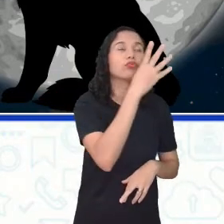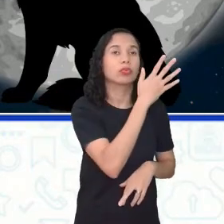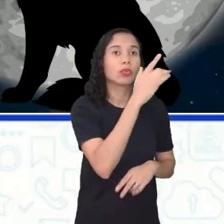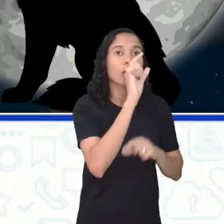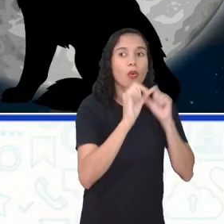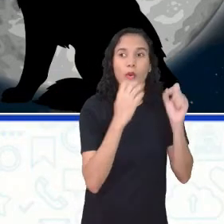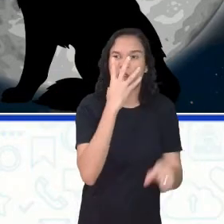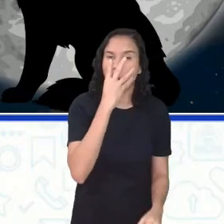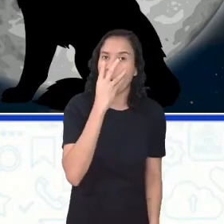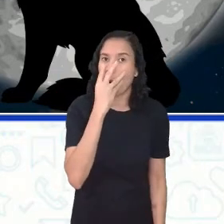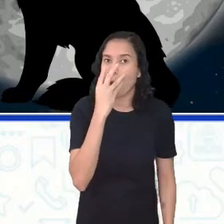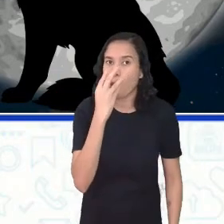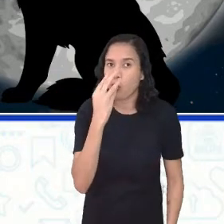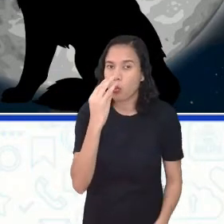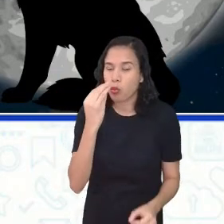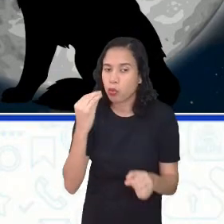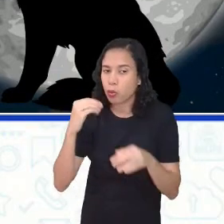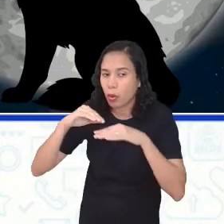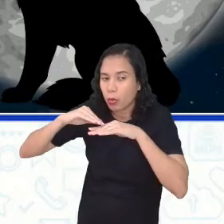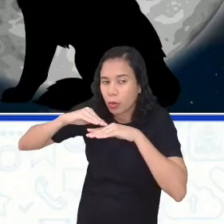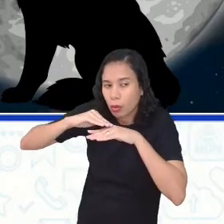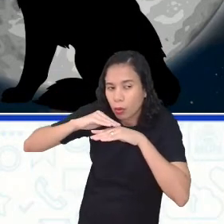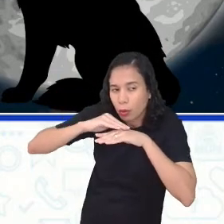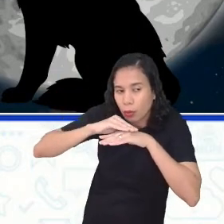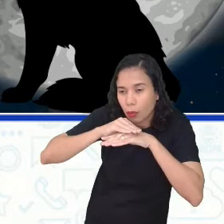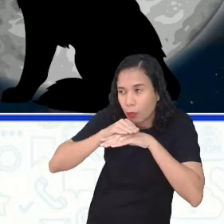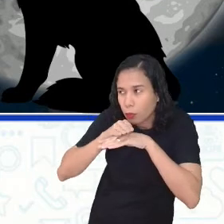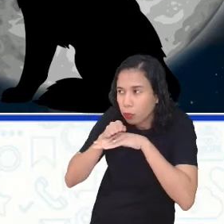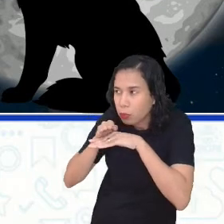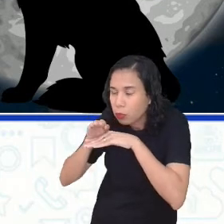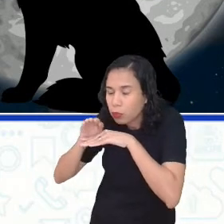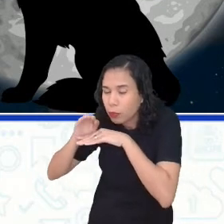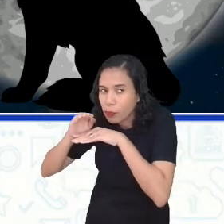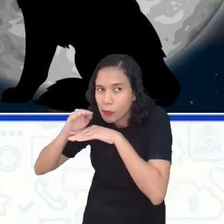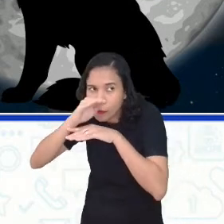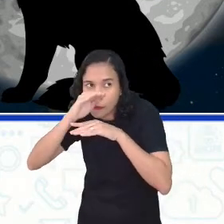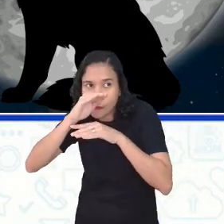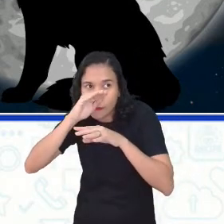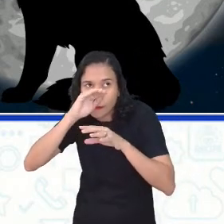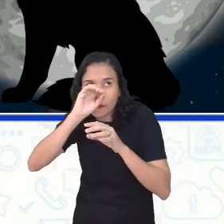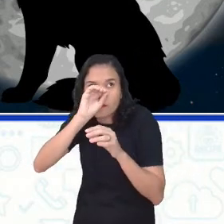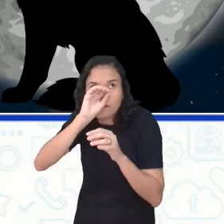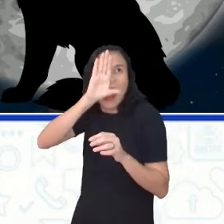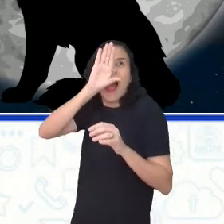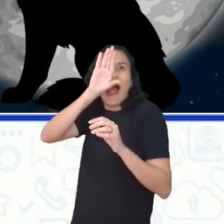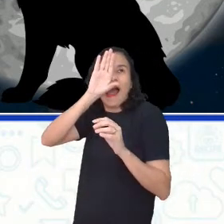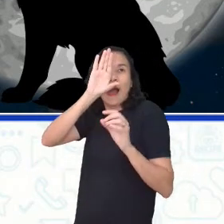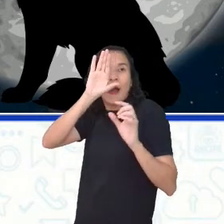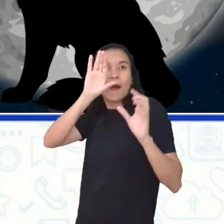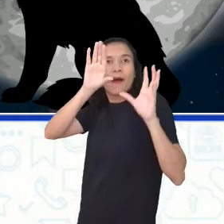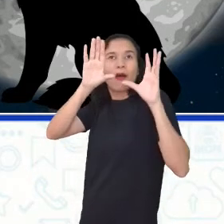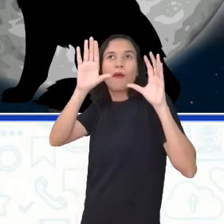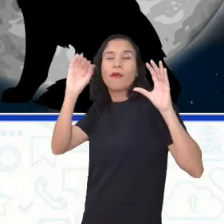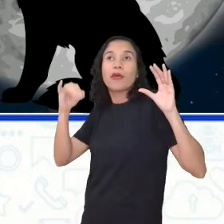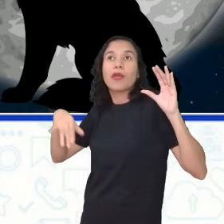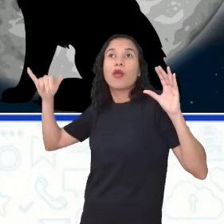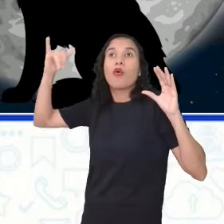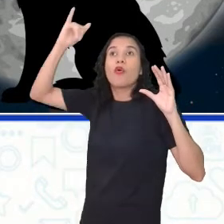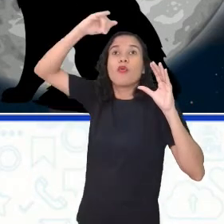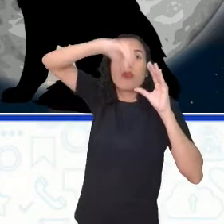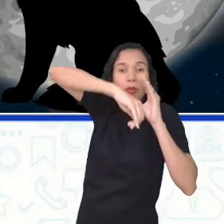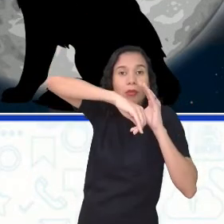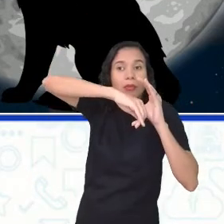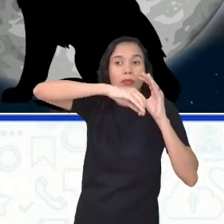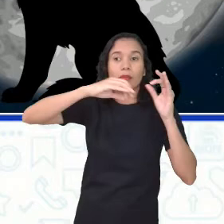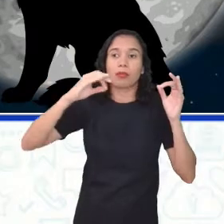lobo para deslizar sorrateiramente na cena e posicionar-se boca aberta do outro lado da cerca.